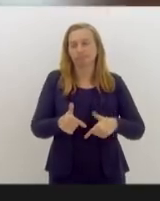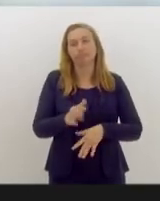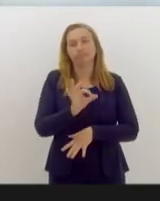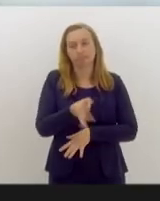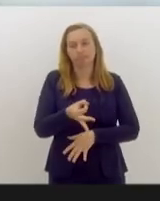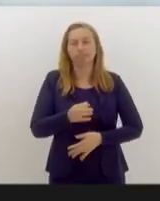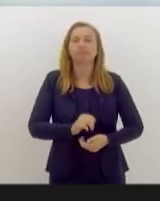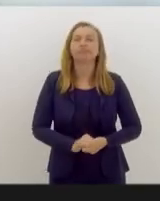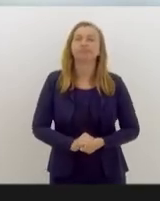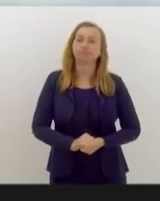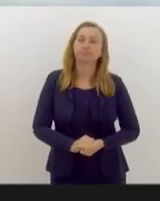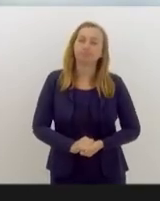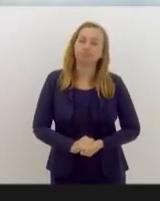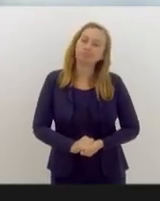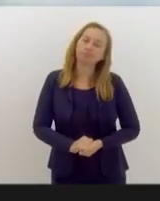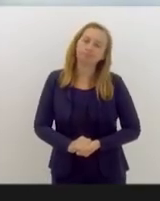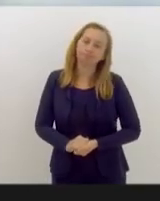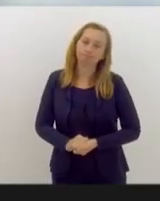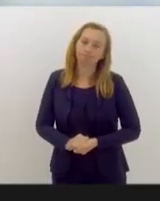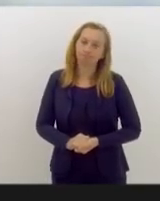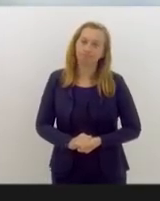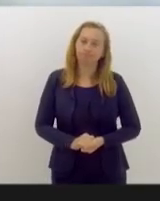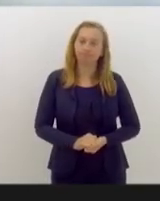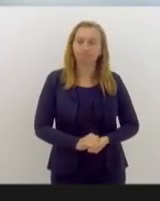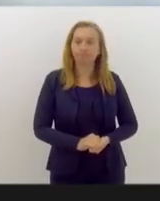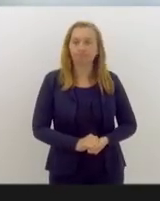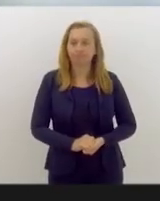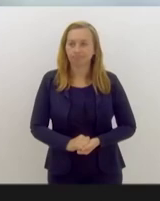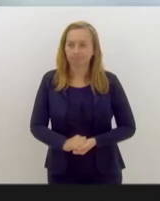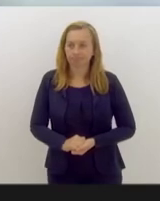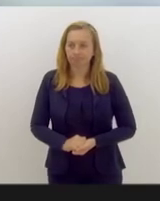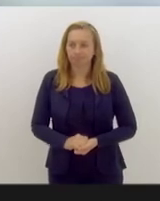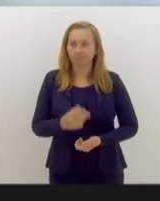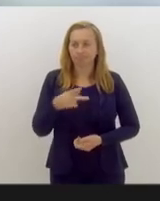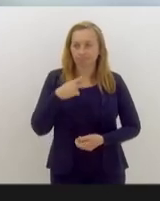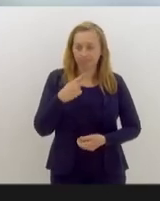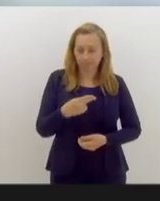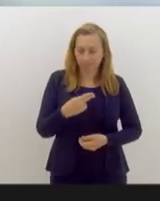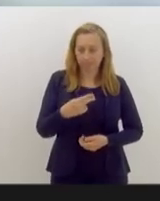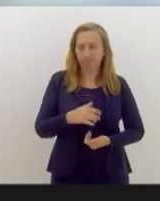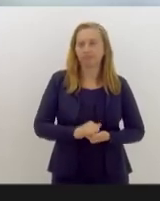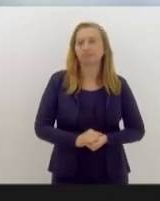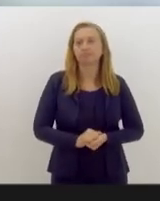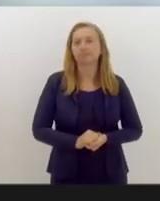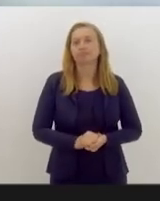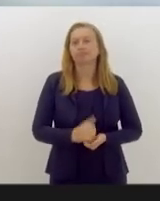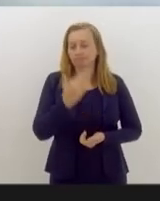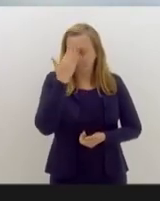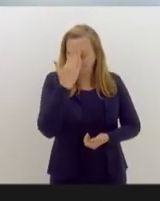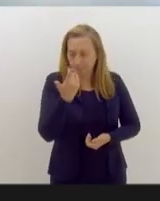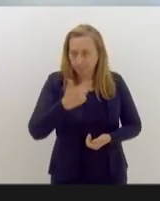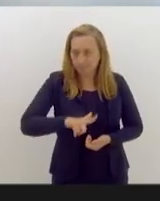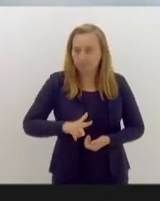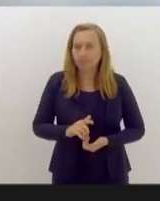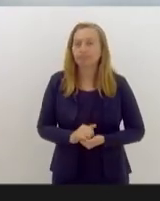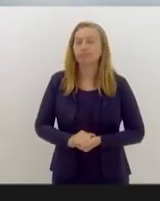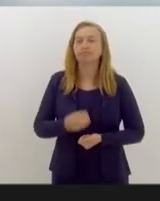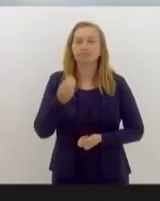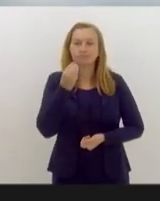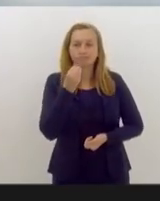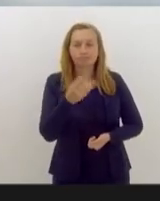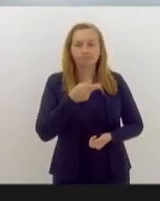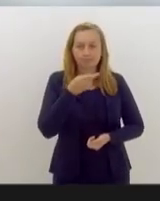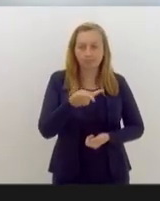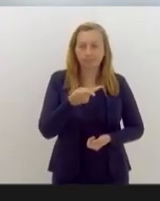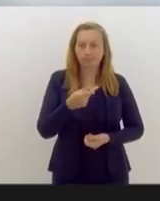fato, alterasse a realidade que precisa ser mudada. São essas as minhas pequenas considerações. Agradeço mais uma vez a oportunidade de